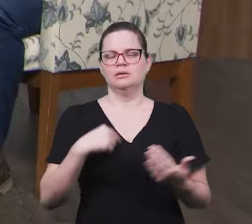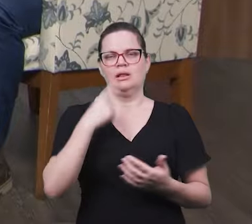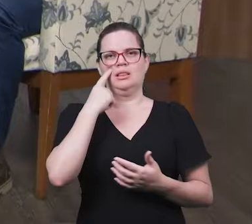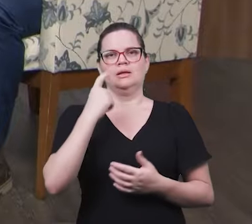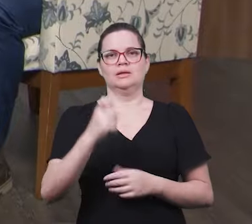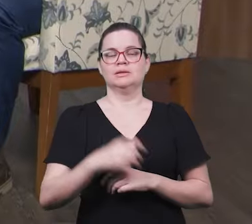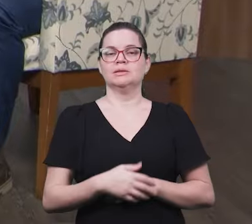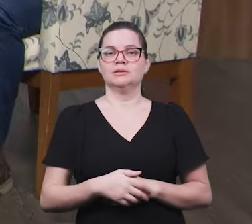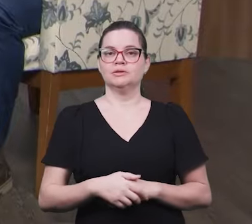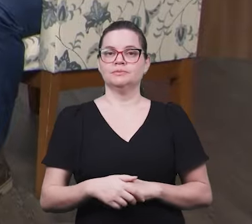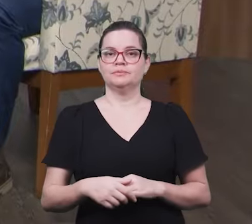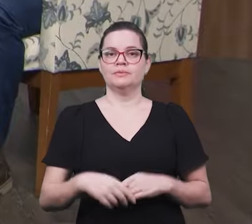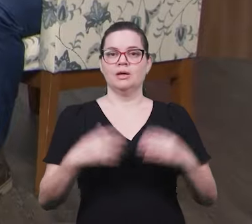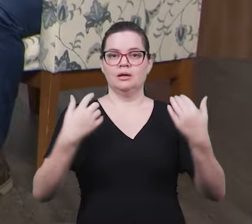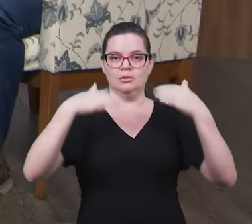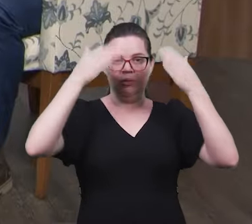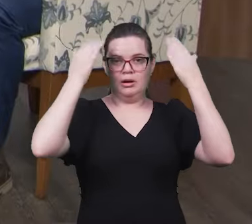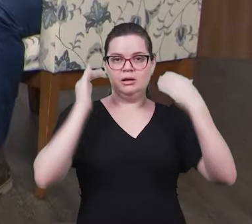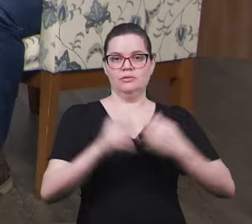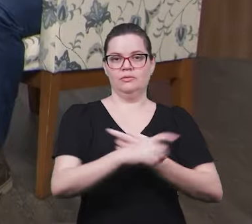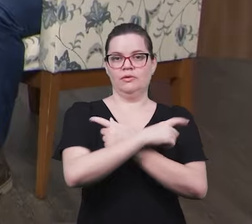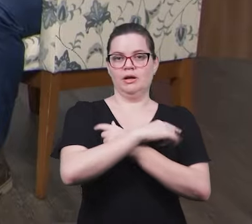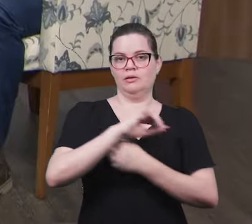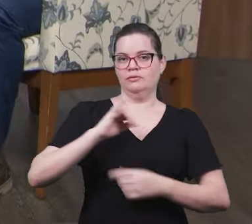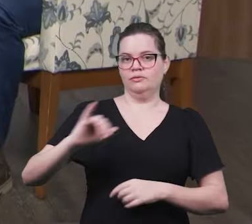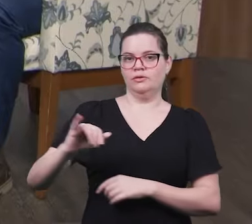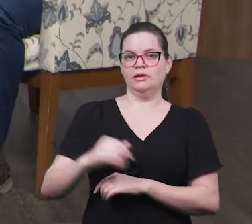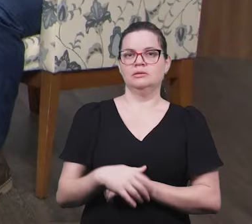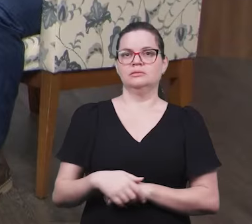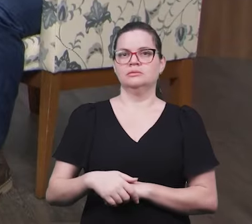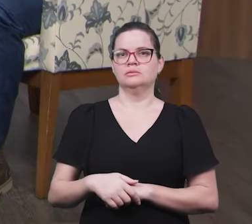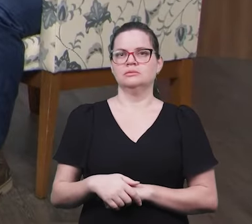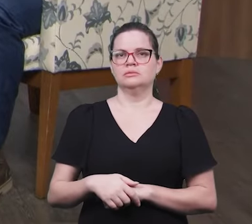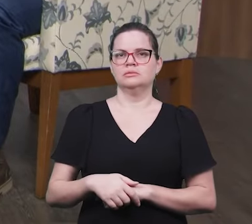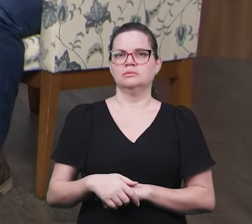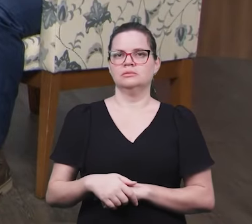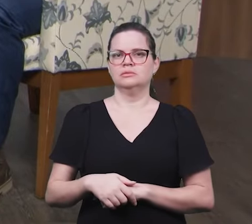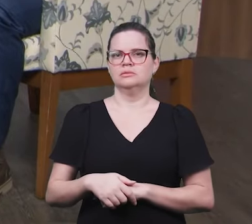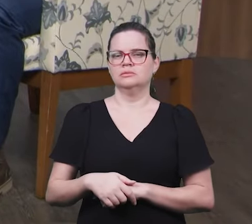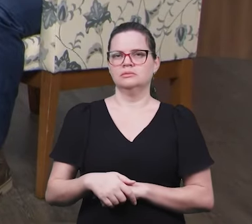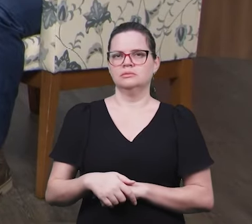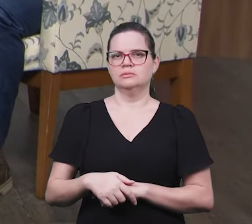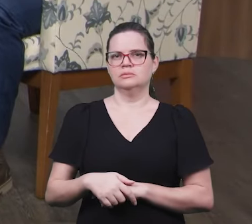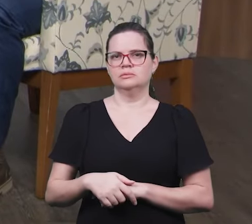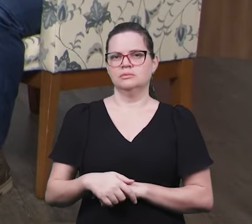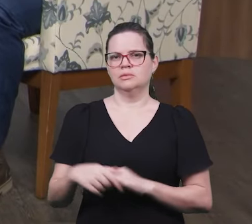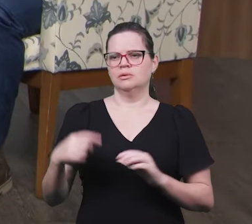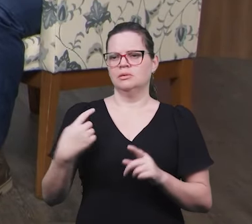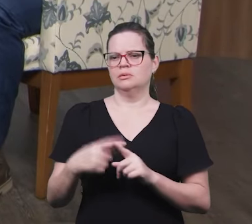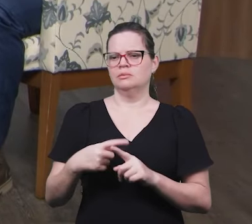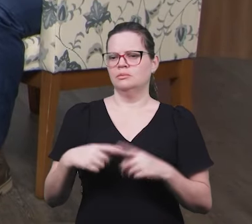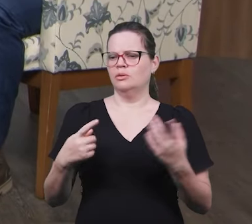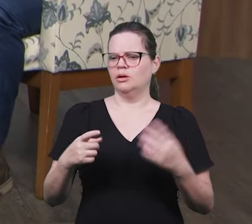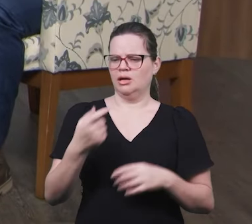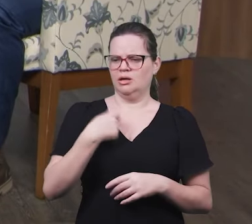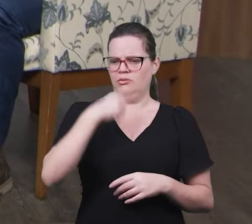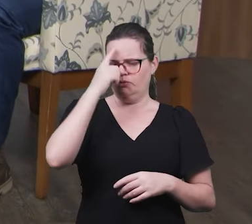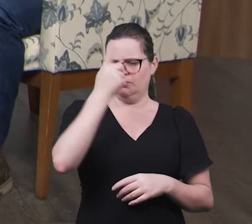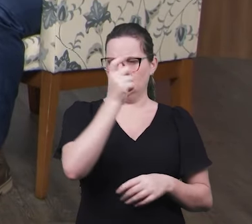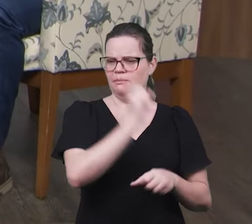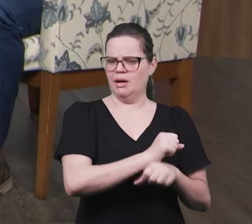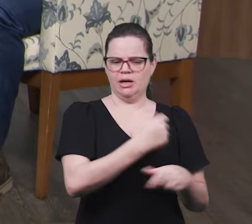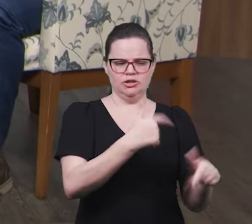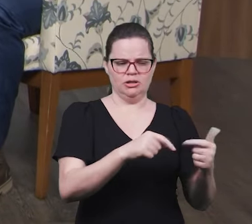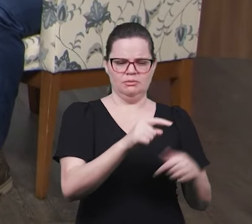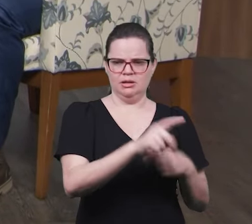então disse-lhe o rei do Egito, Moisés e Arão, por que fazeis cessar o povo das suas obras?